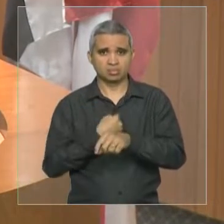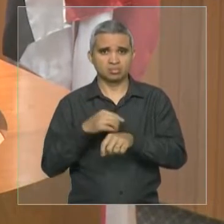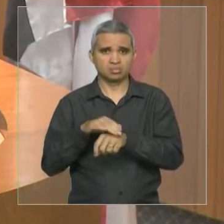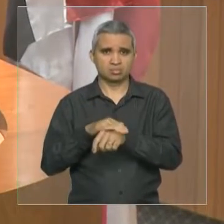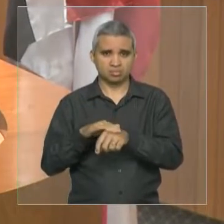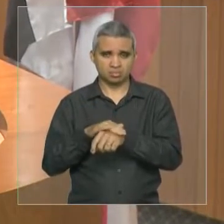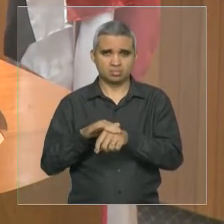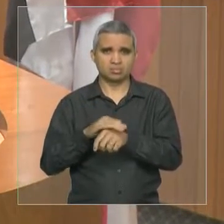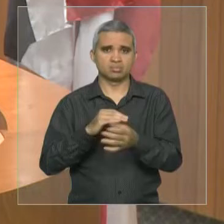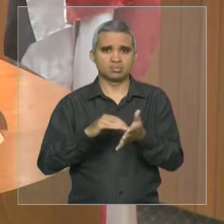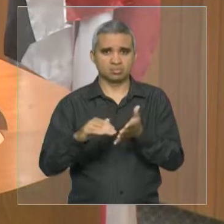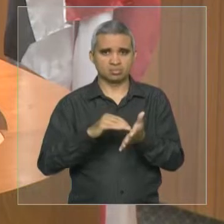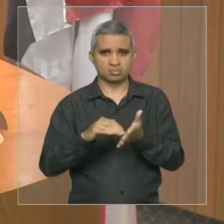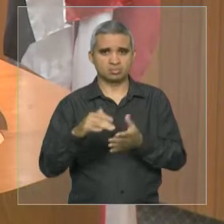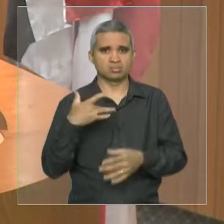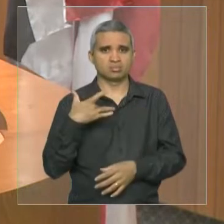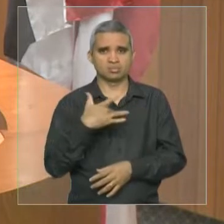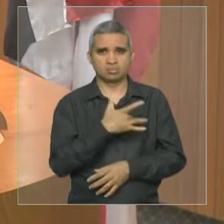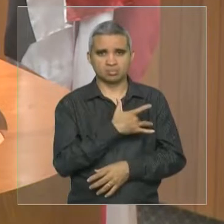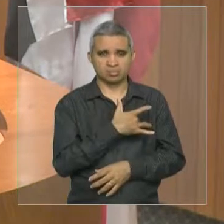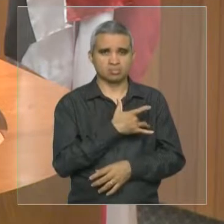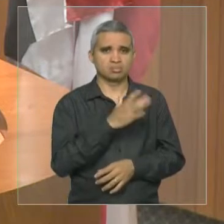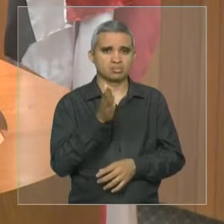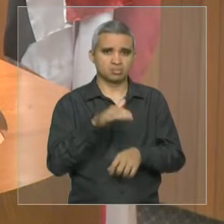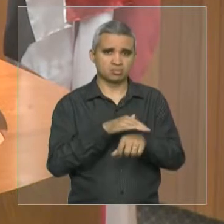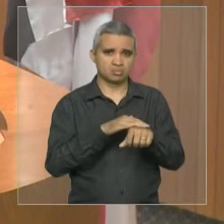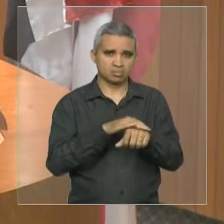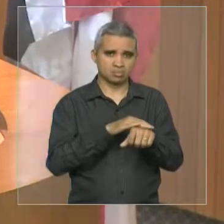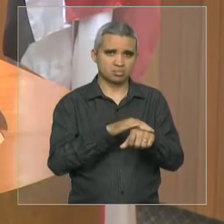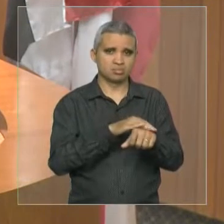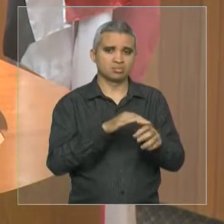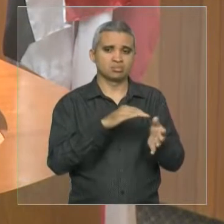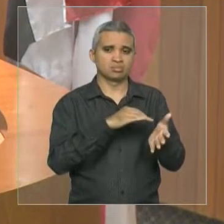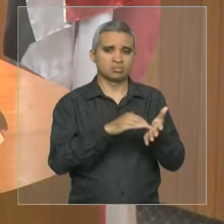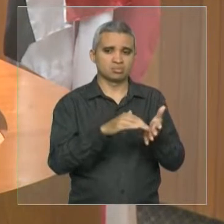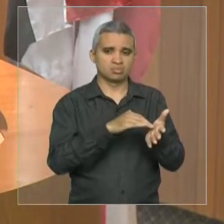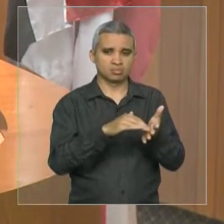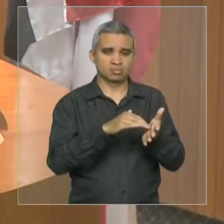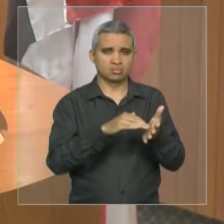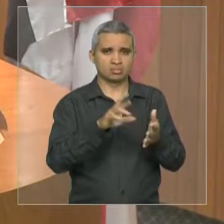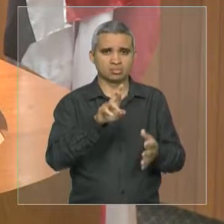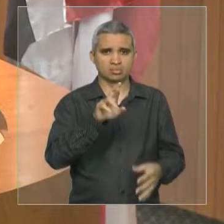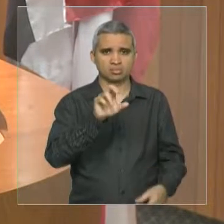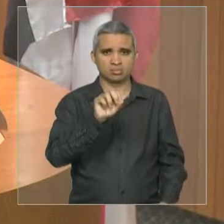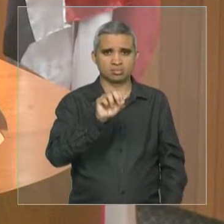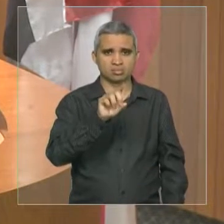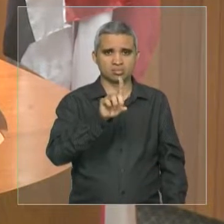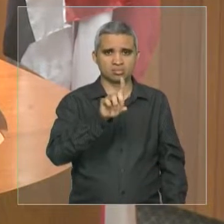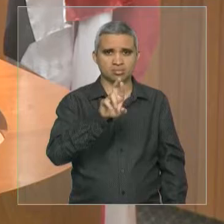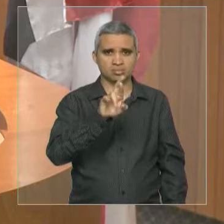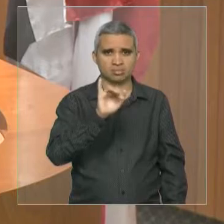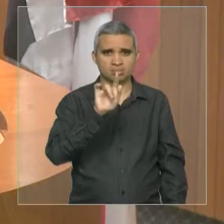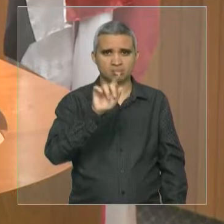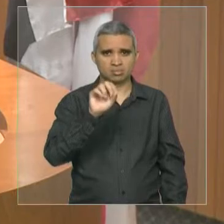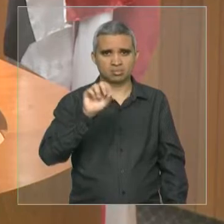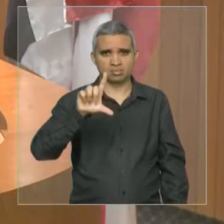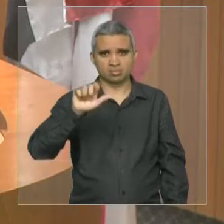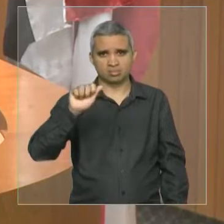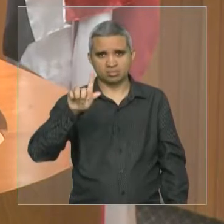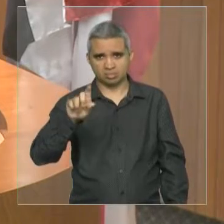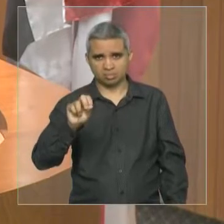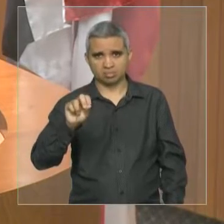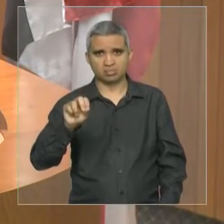com o secretário de saúde, com o secretário também, Rodrigo Lago, e no sentido de sensibilizá-los